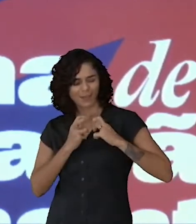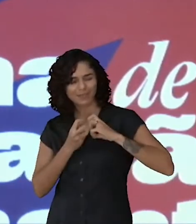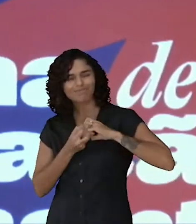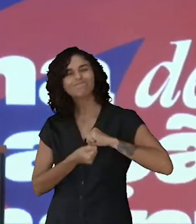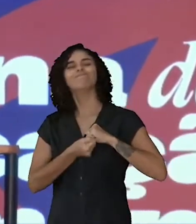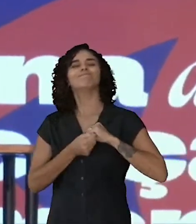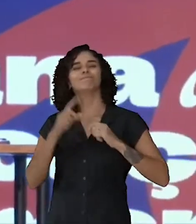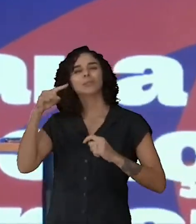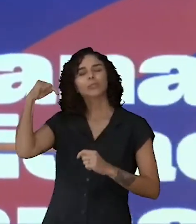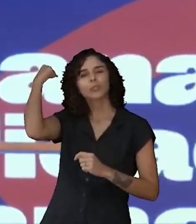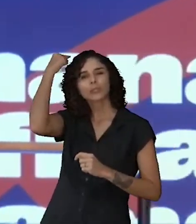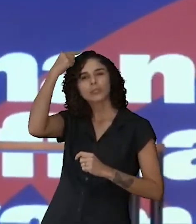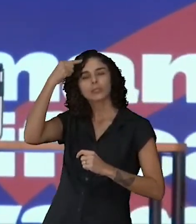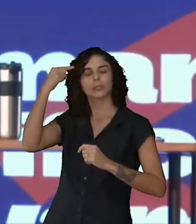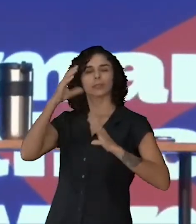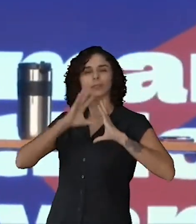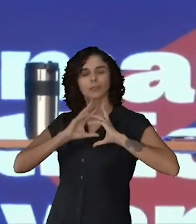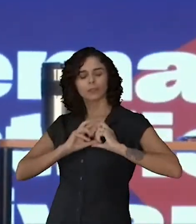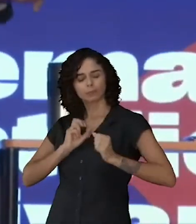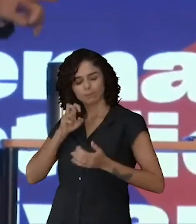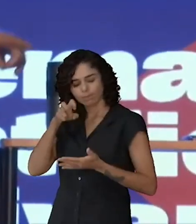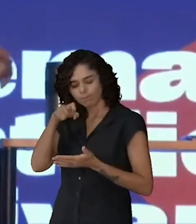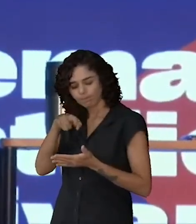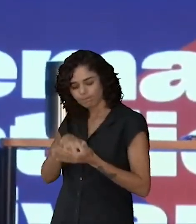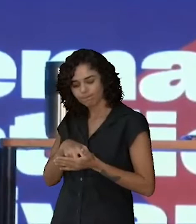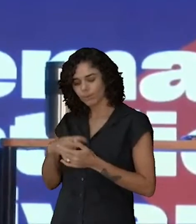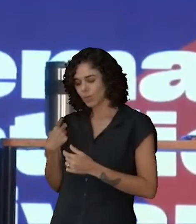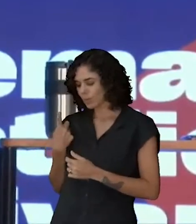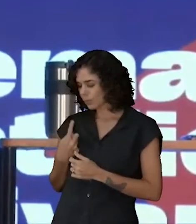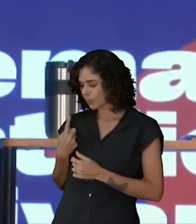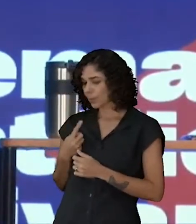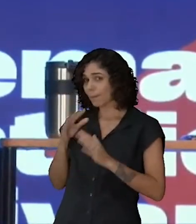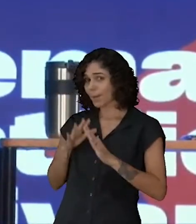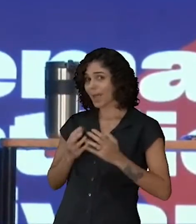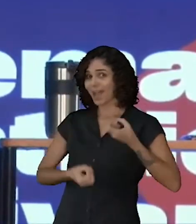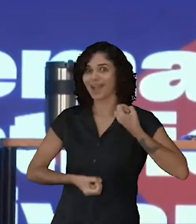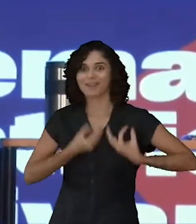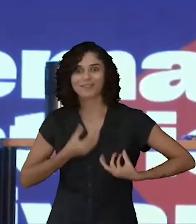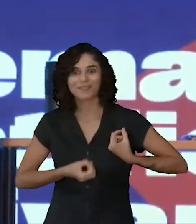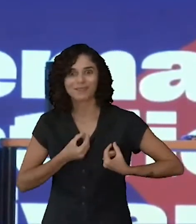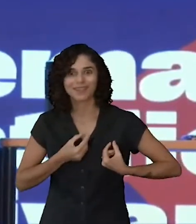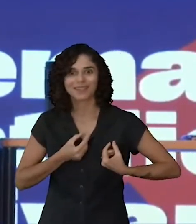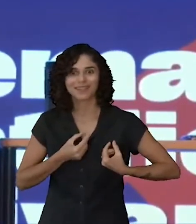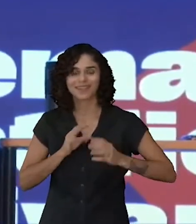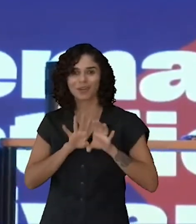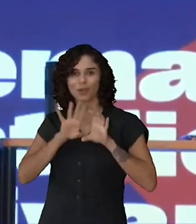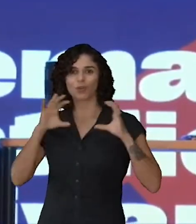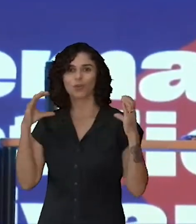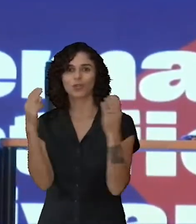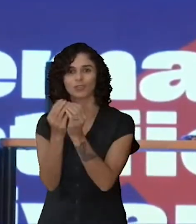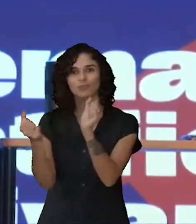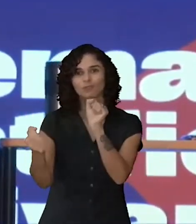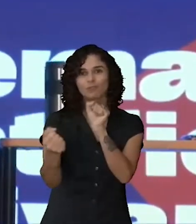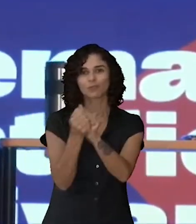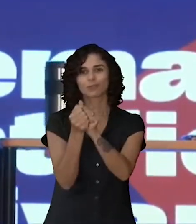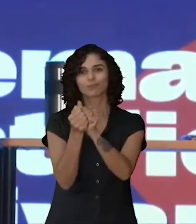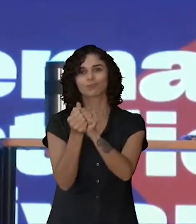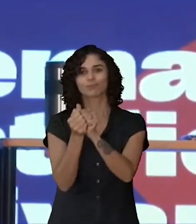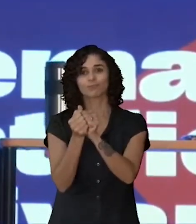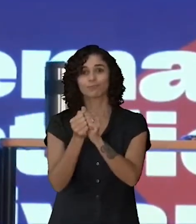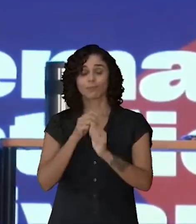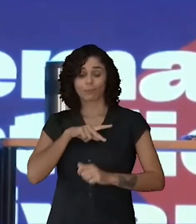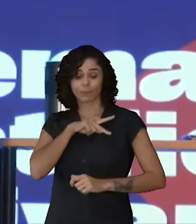santificação é na individualidade, o avivamento é coletivo. E aqui Paulo então impõe as mãos sobre